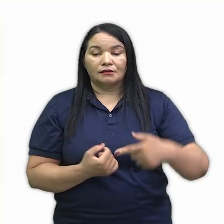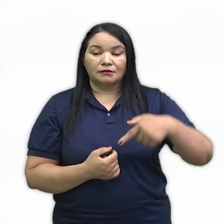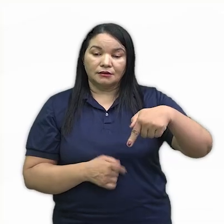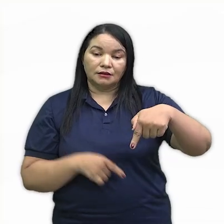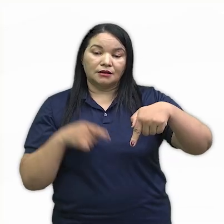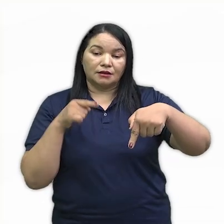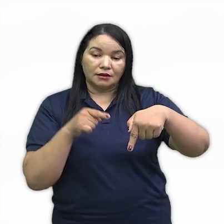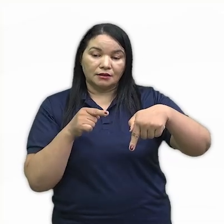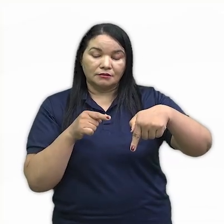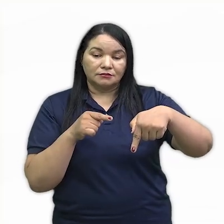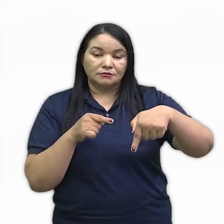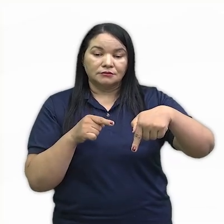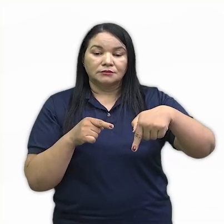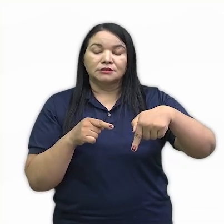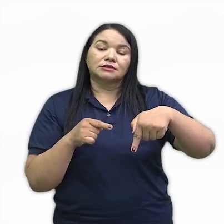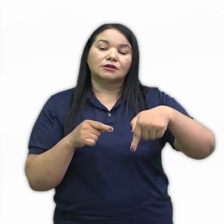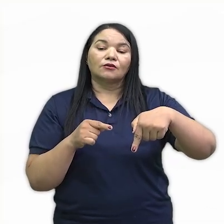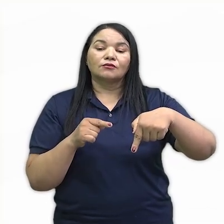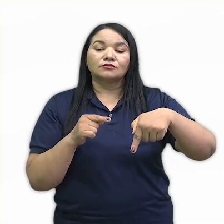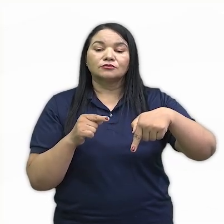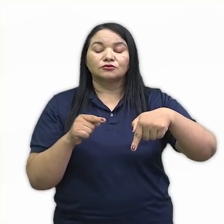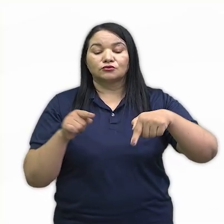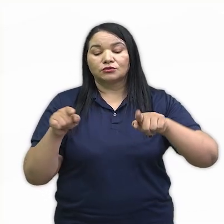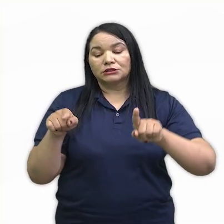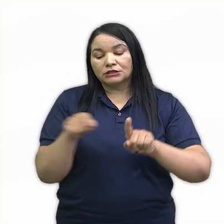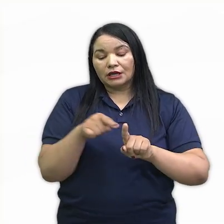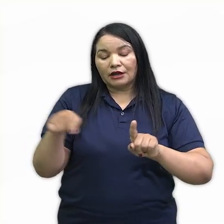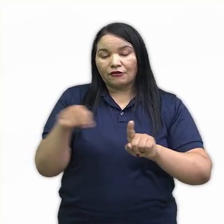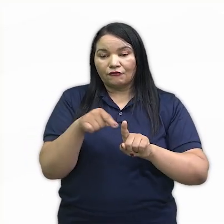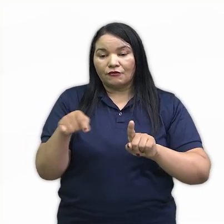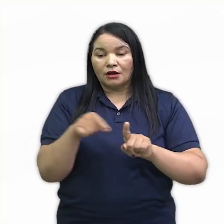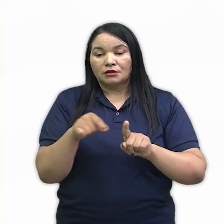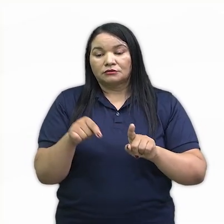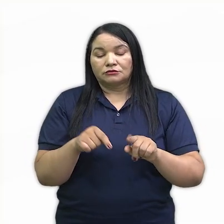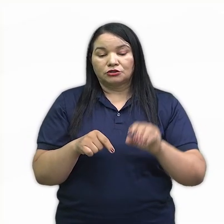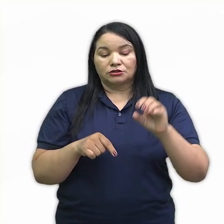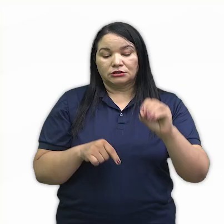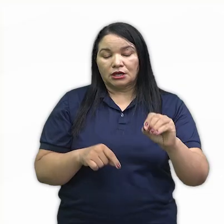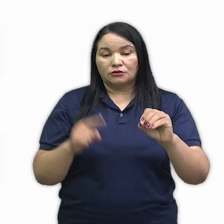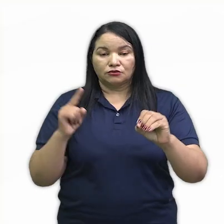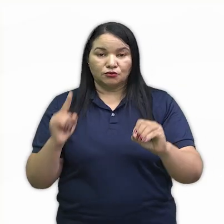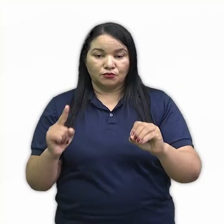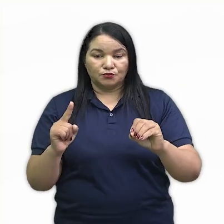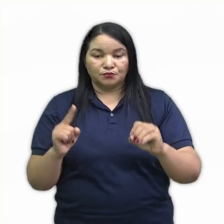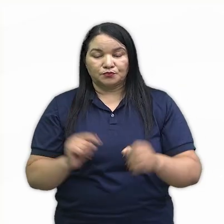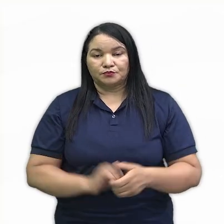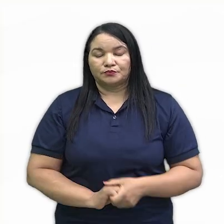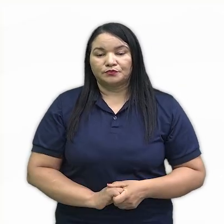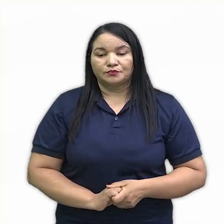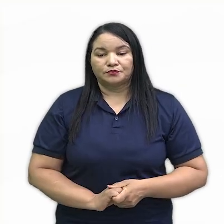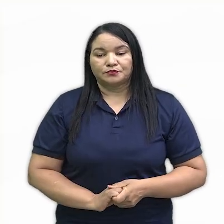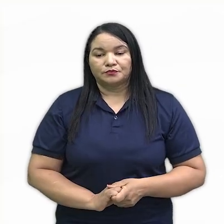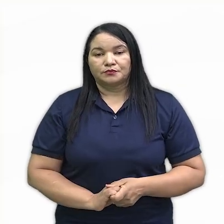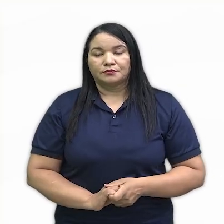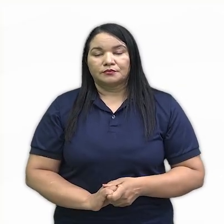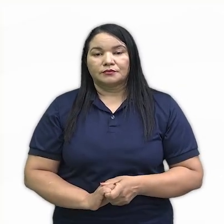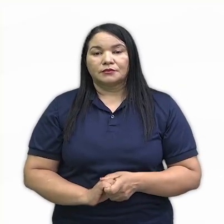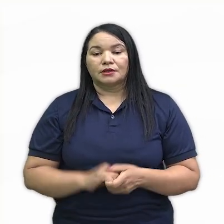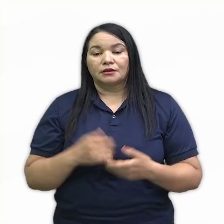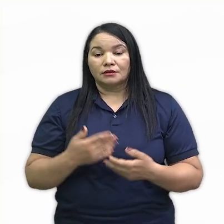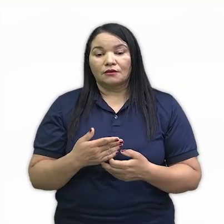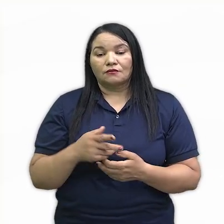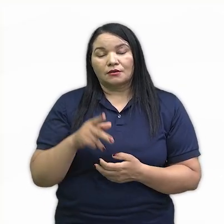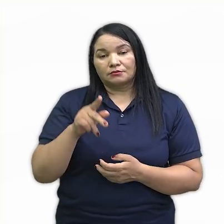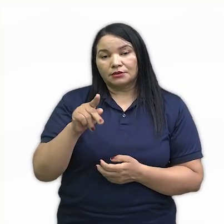razão ela está, então, dentro desse intervalo entre 0 e 1, tá bom? A PG, ela traz para a gente aí